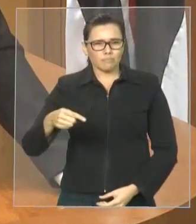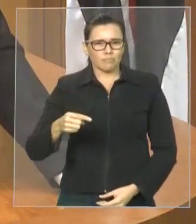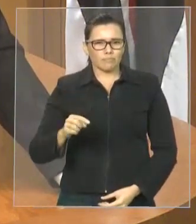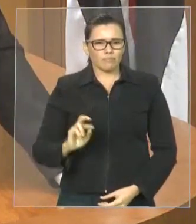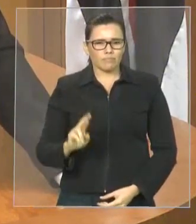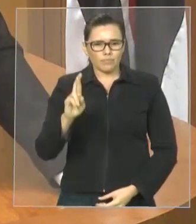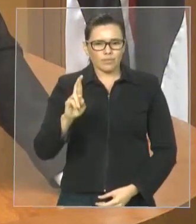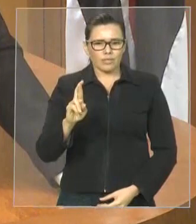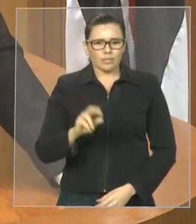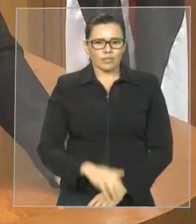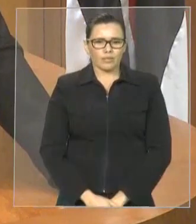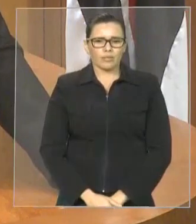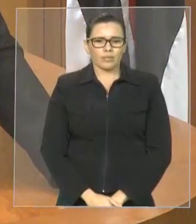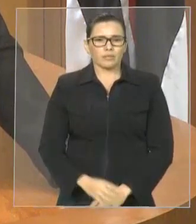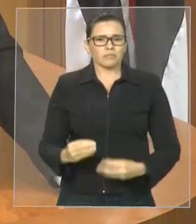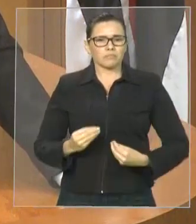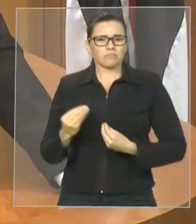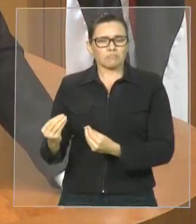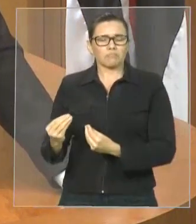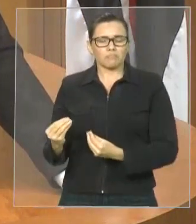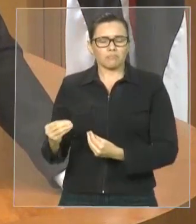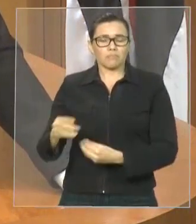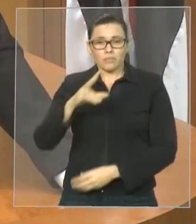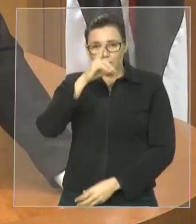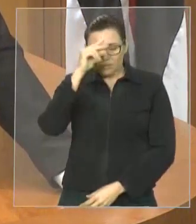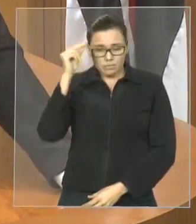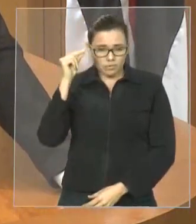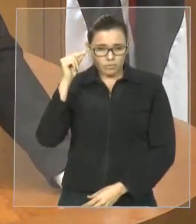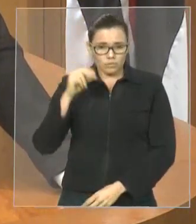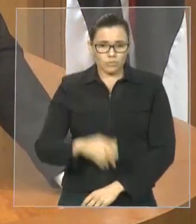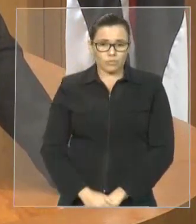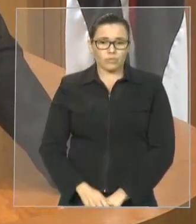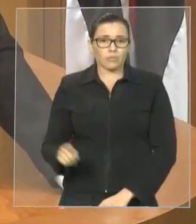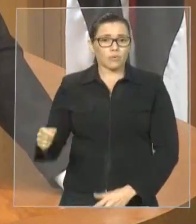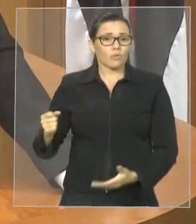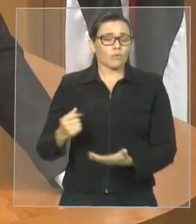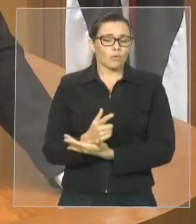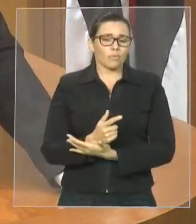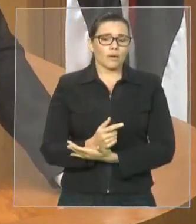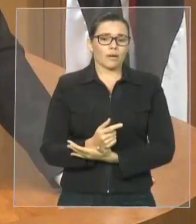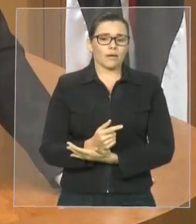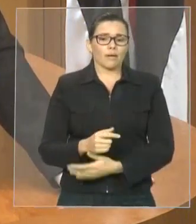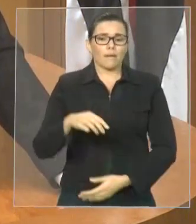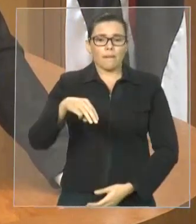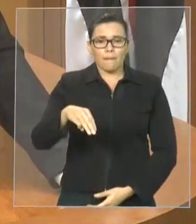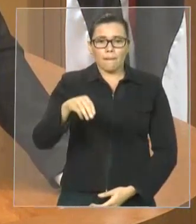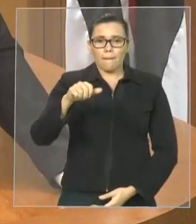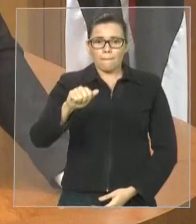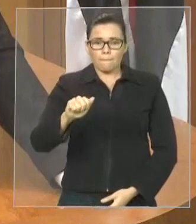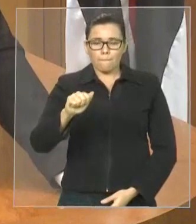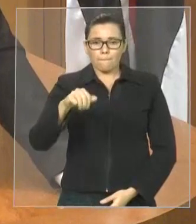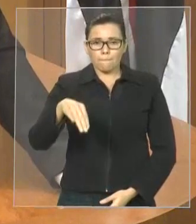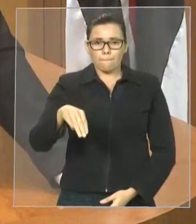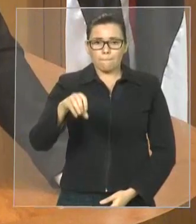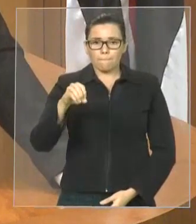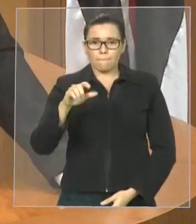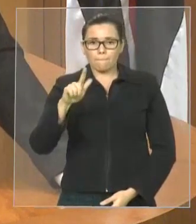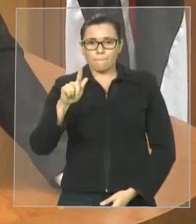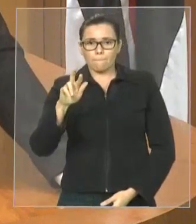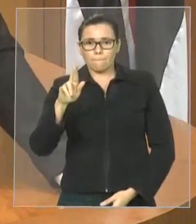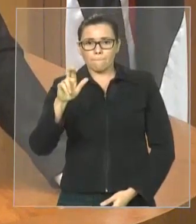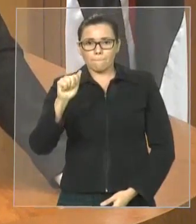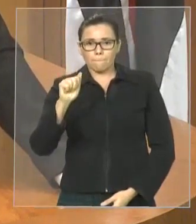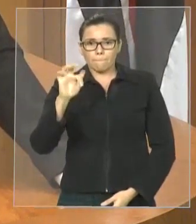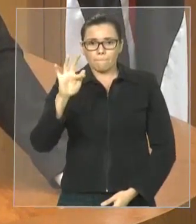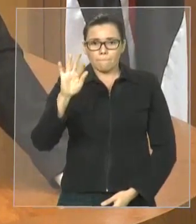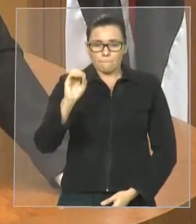um mamógrafo para o Hospital da Mulher de São Luís. Porque por mais incrível que pareça, o Hospital da Mulher de São Luís não faz exame de mamografia